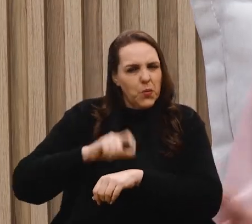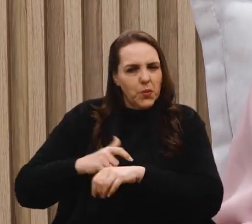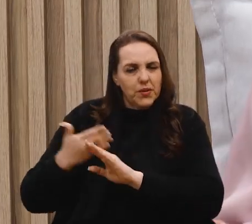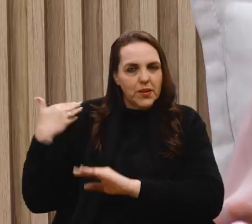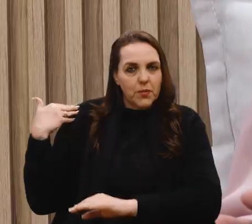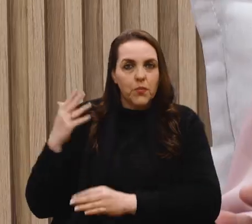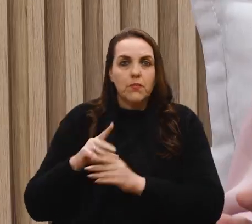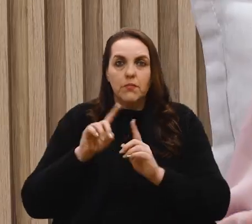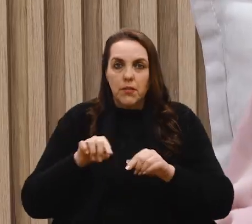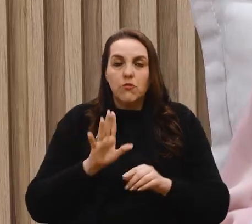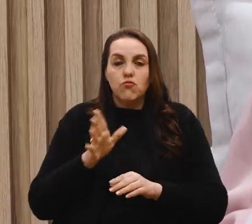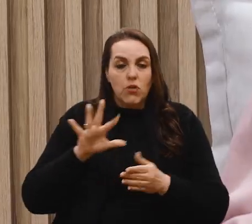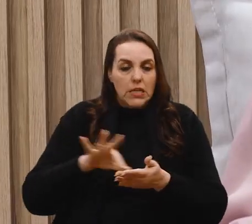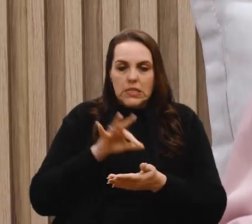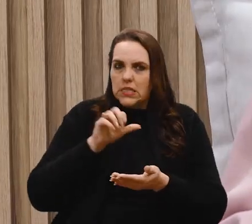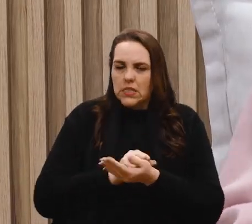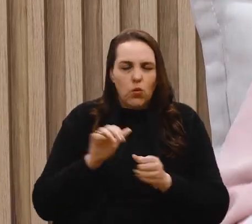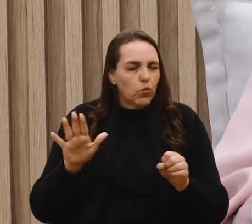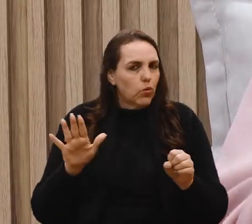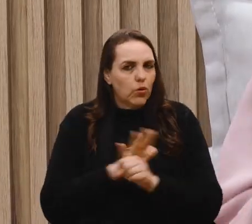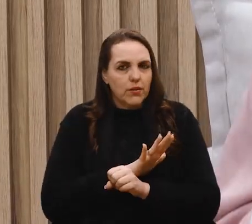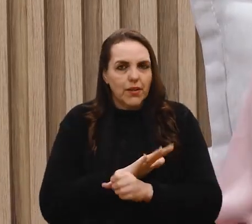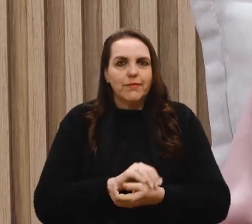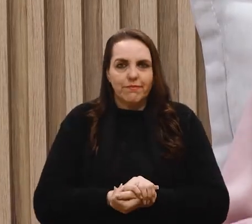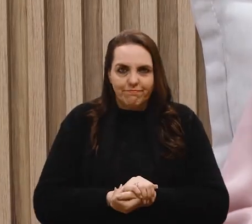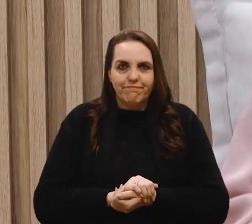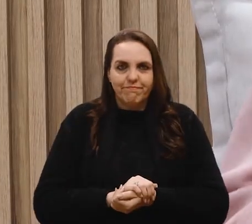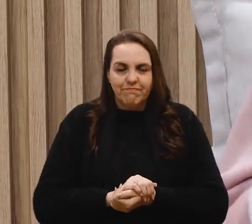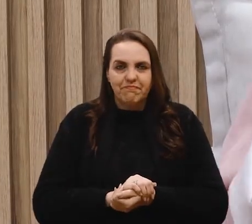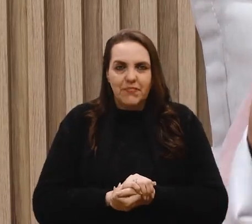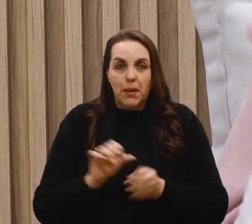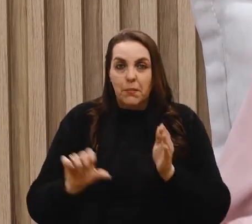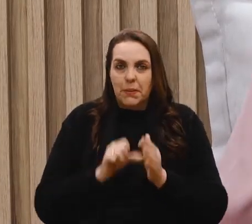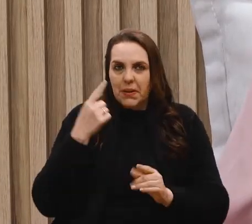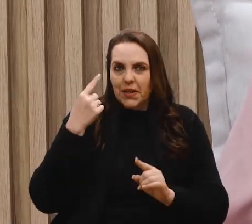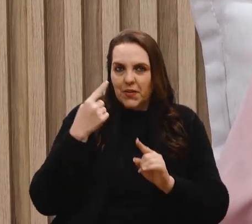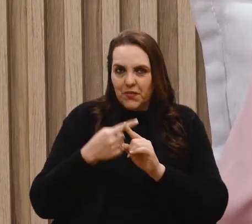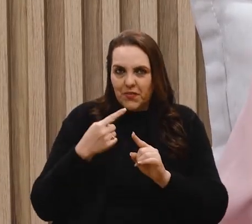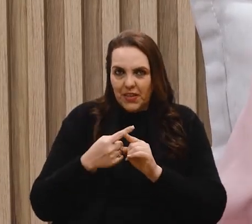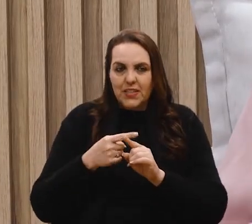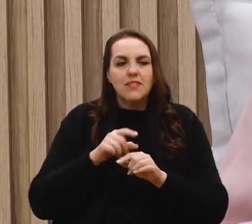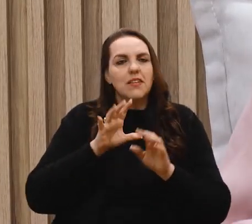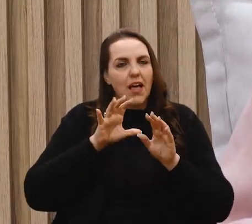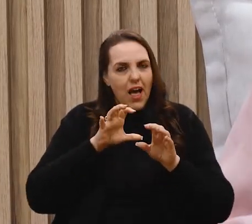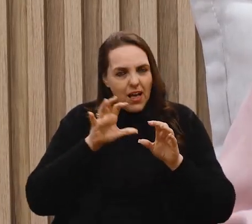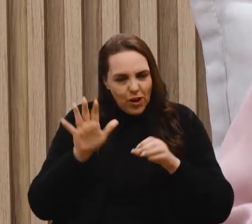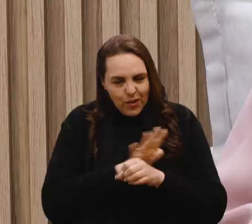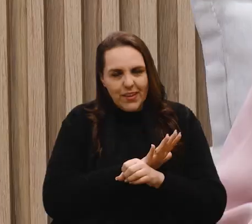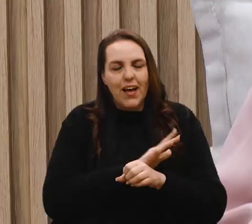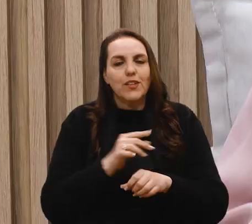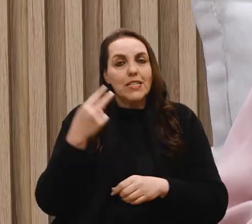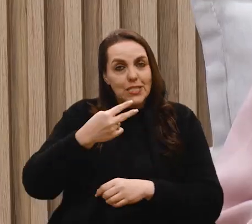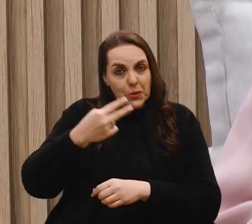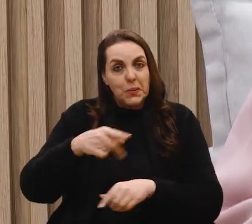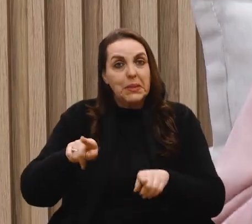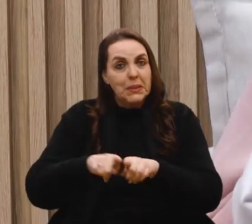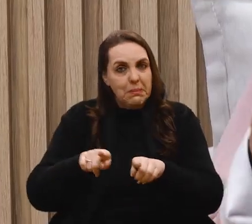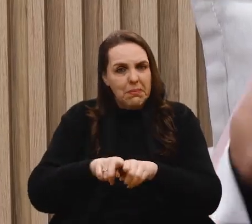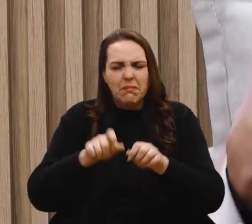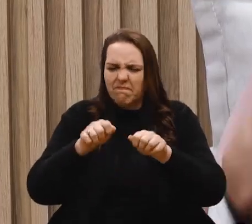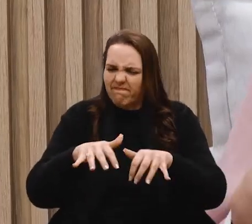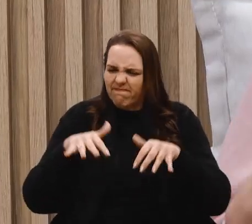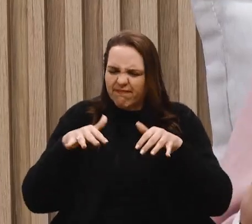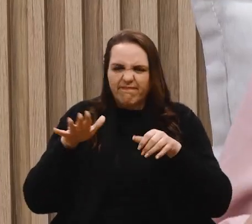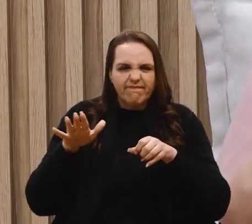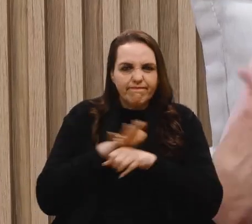mas que já estava com as inscrições lotadas, assim, a primeira edição foi assim, a segunda edição também. Então, quero dizer que